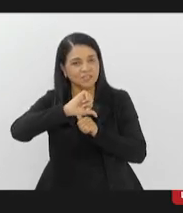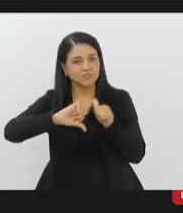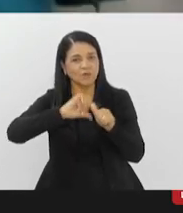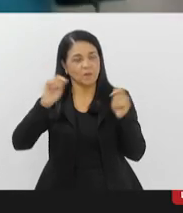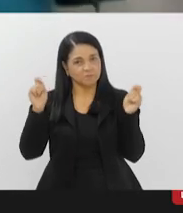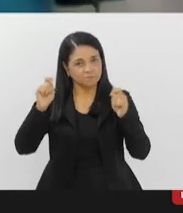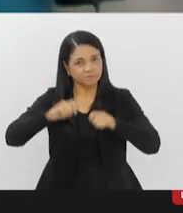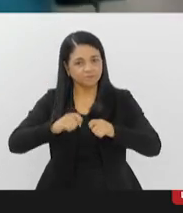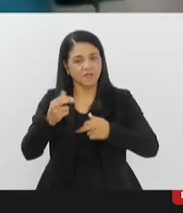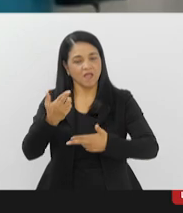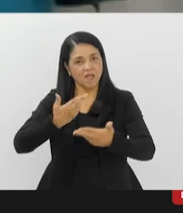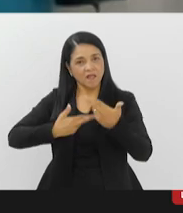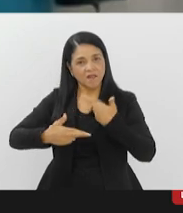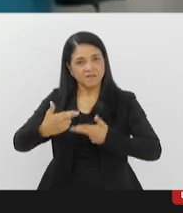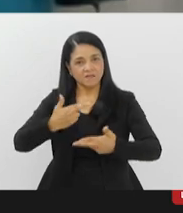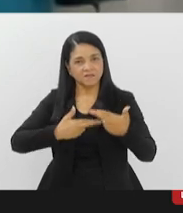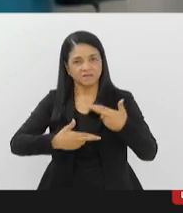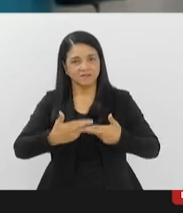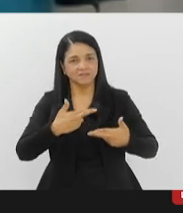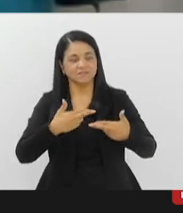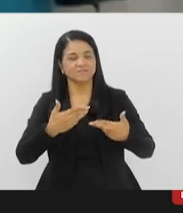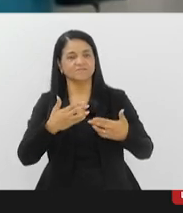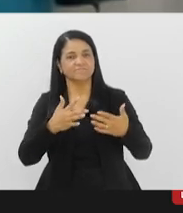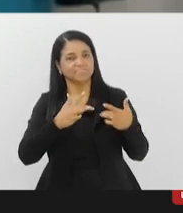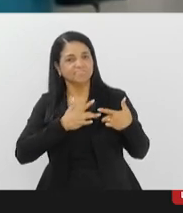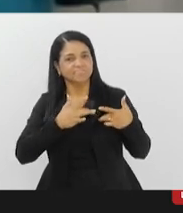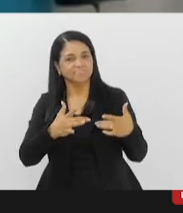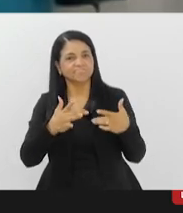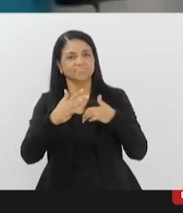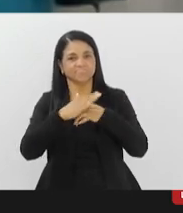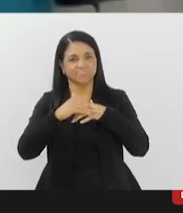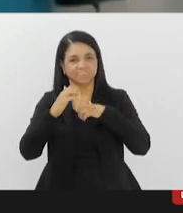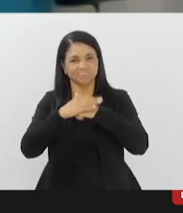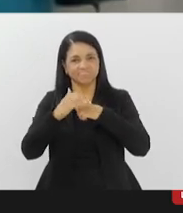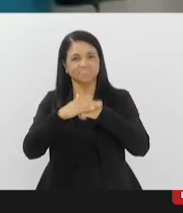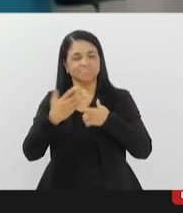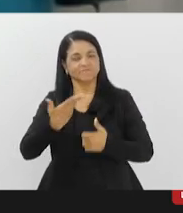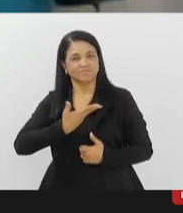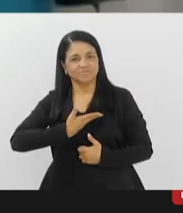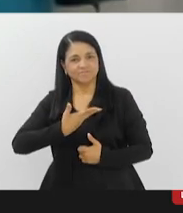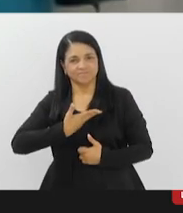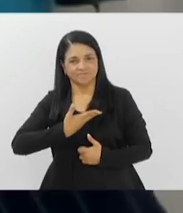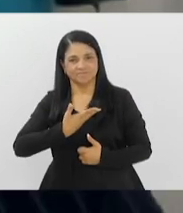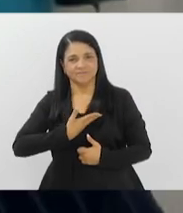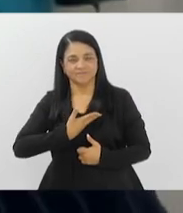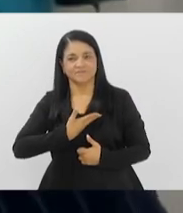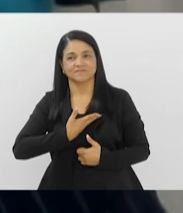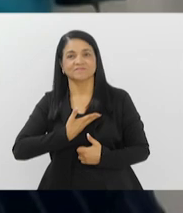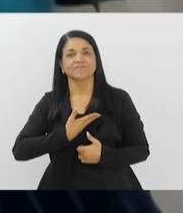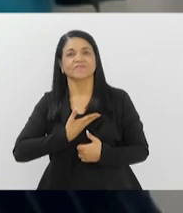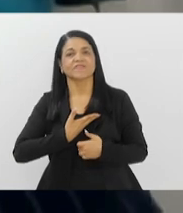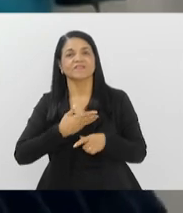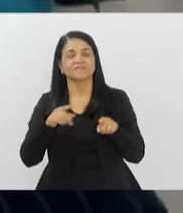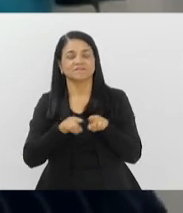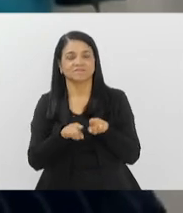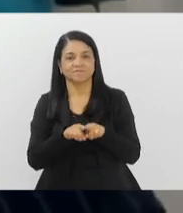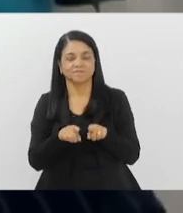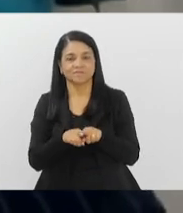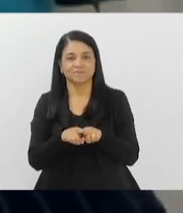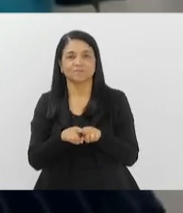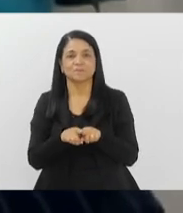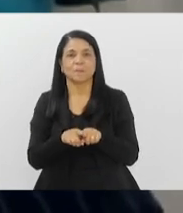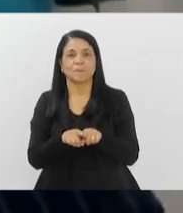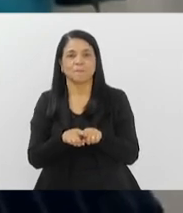estas relações de grande fraternidade e de grande amizade, também profícuas